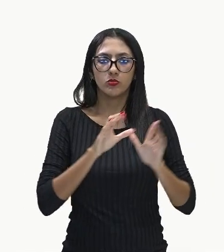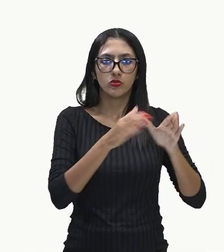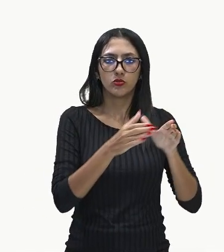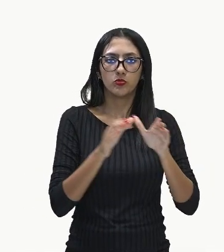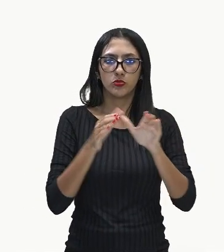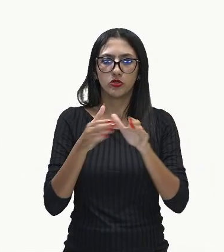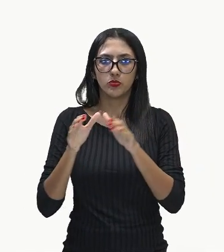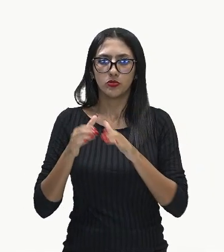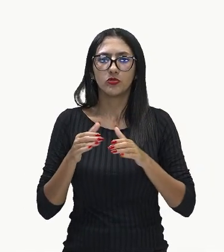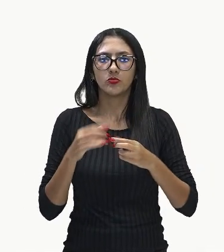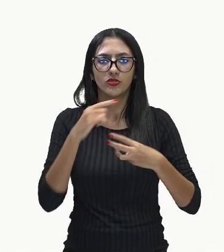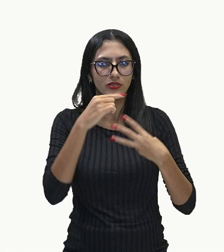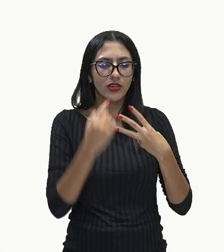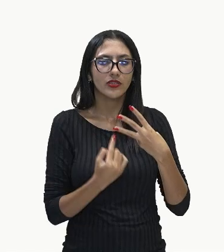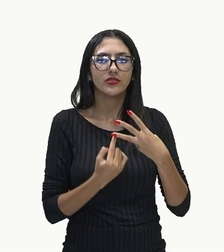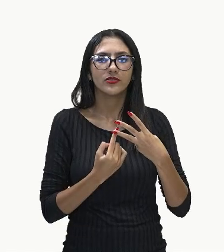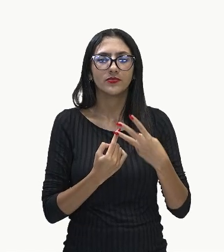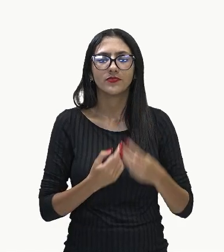ok?